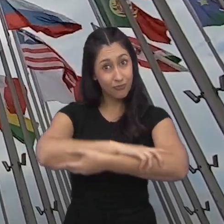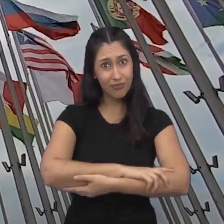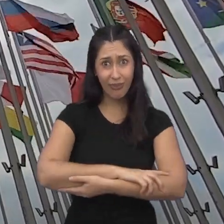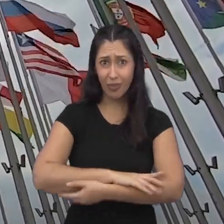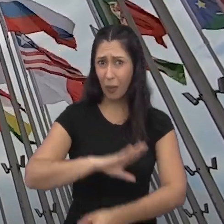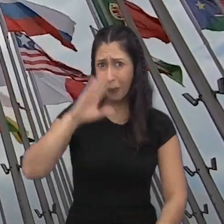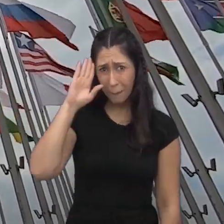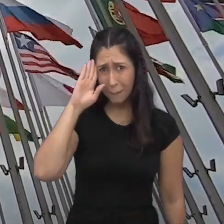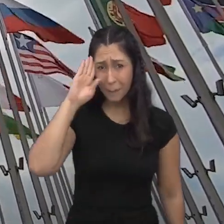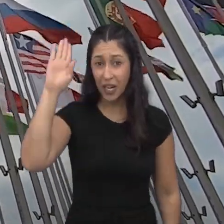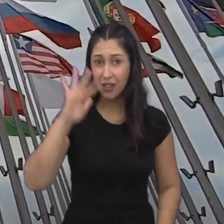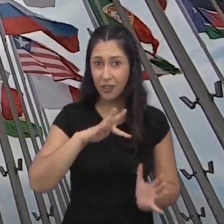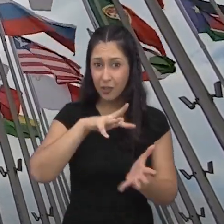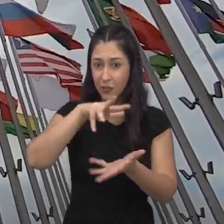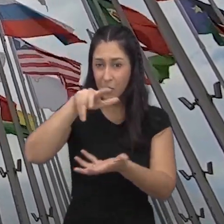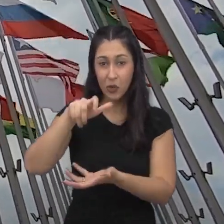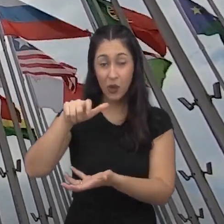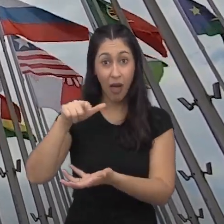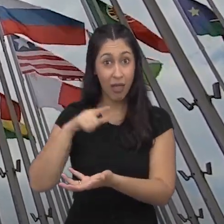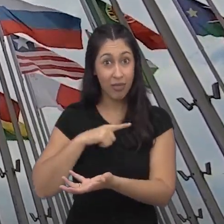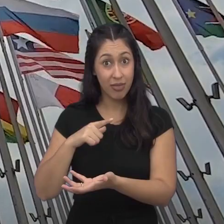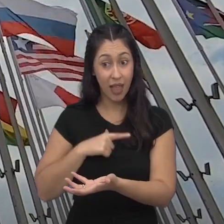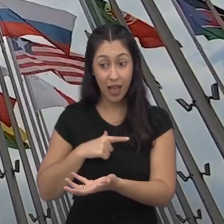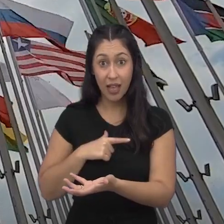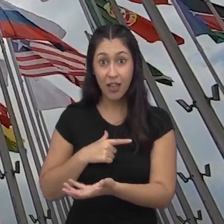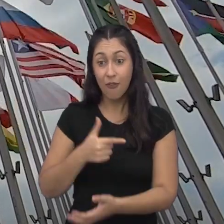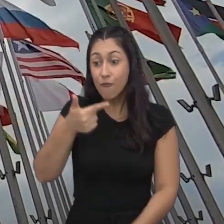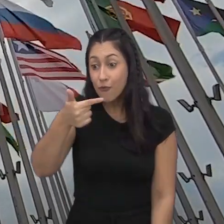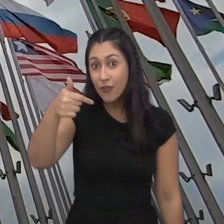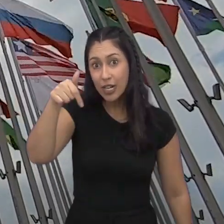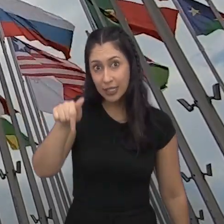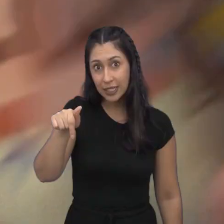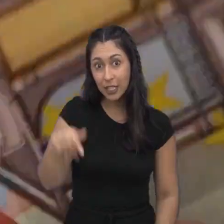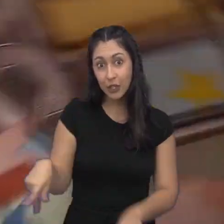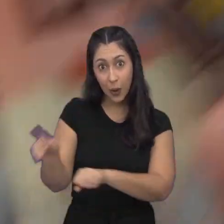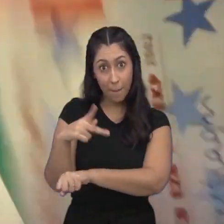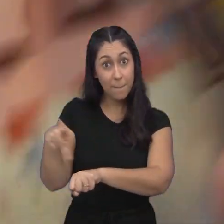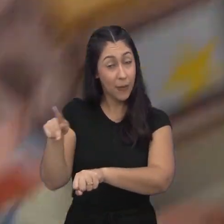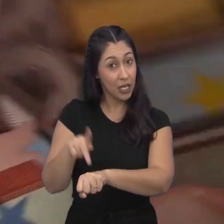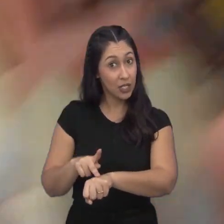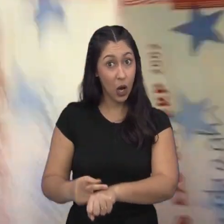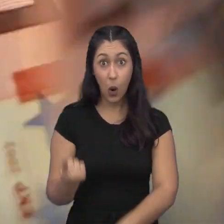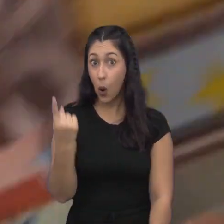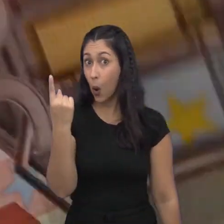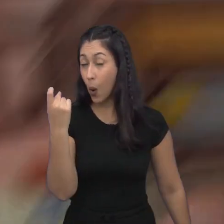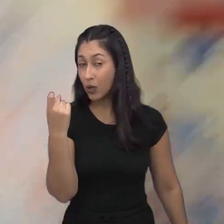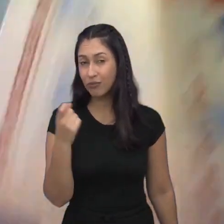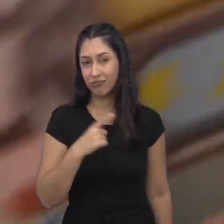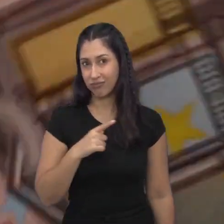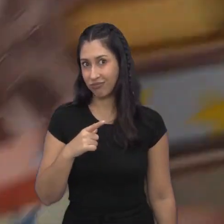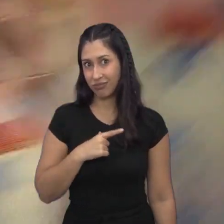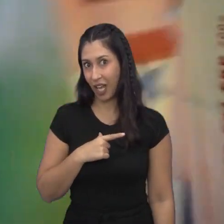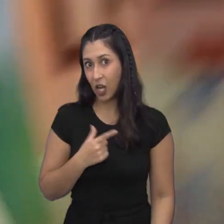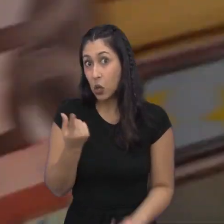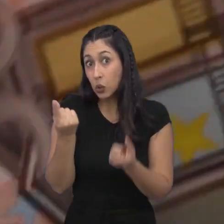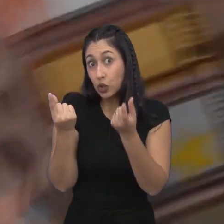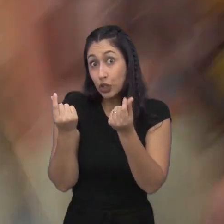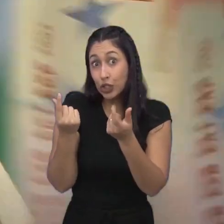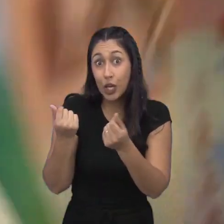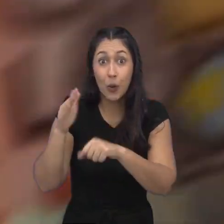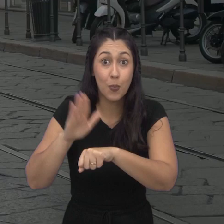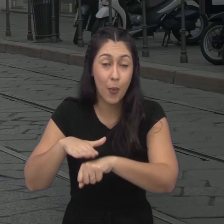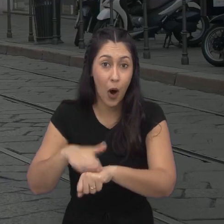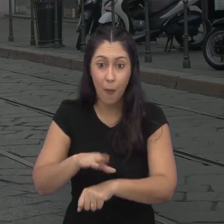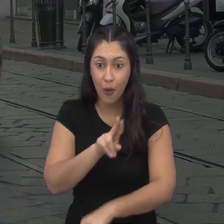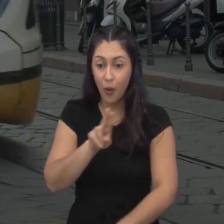o principal do mundo, ele é composto por 27 países e é o único a criar uma moeda própria, o